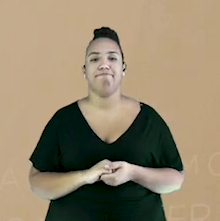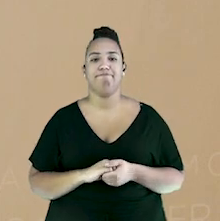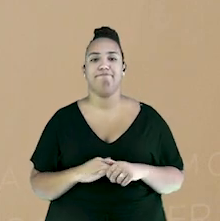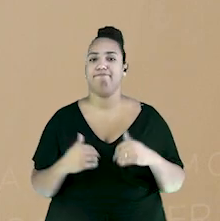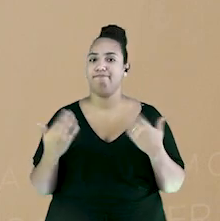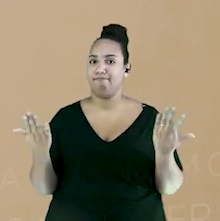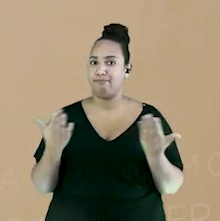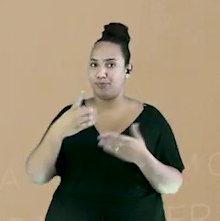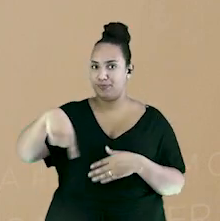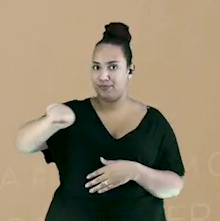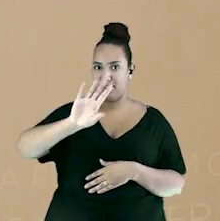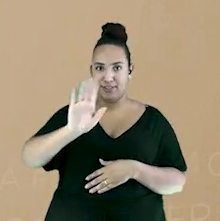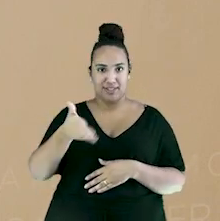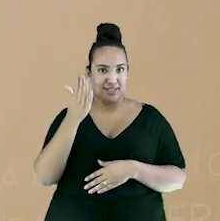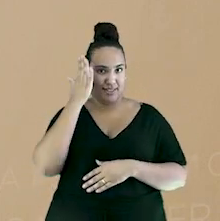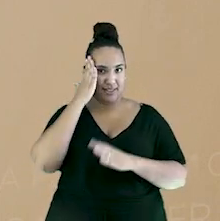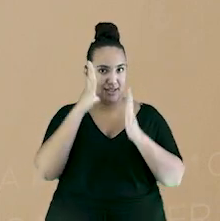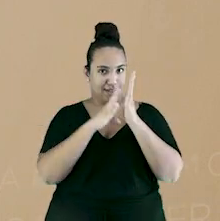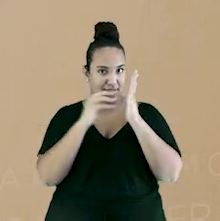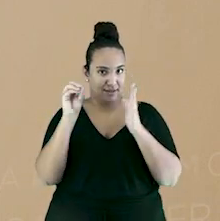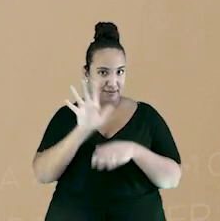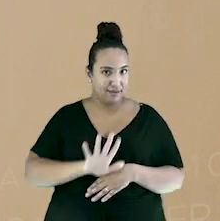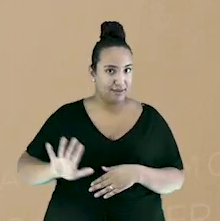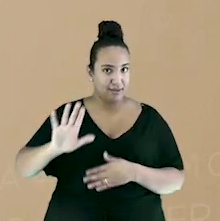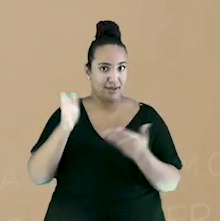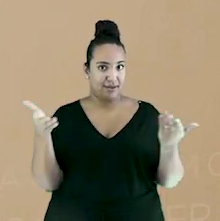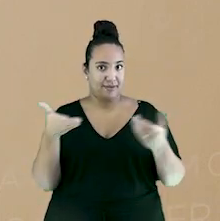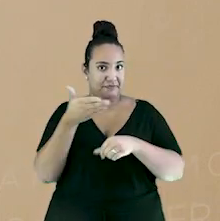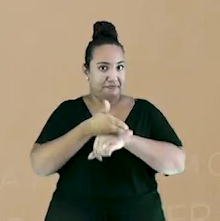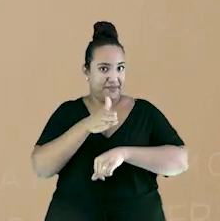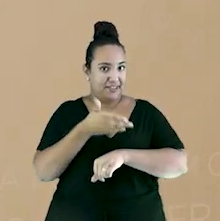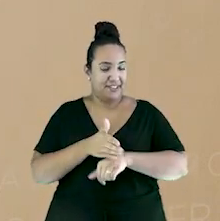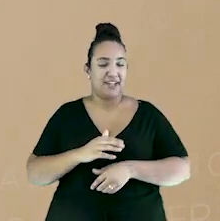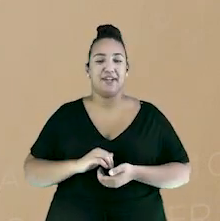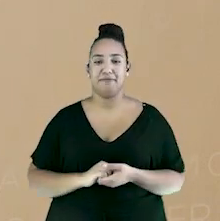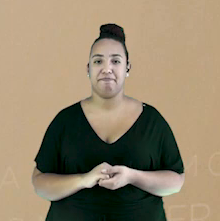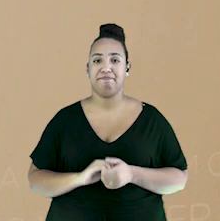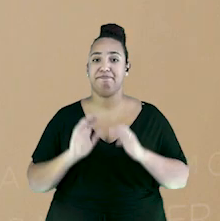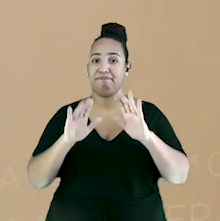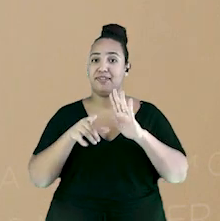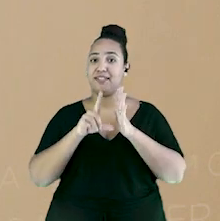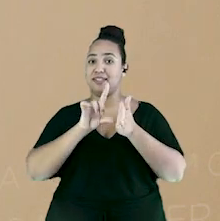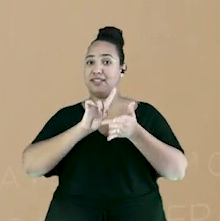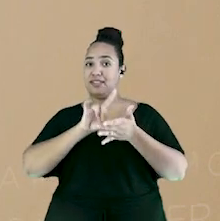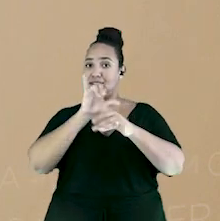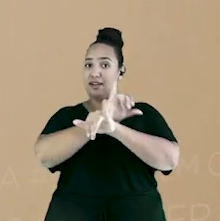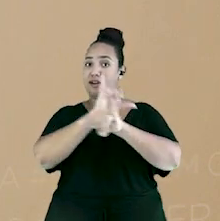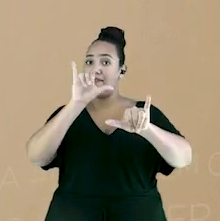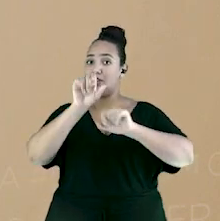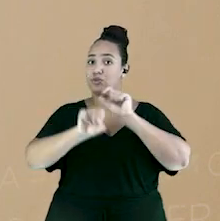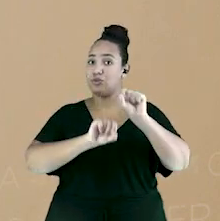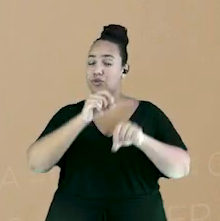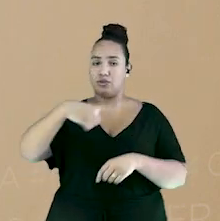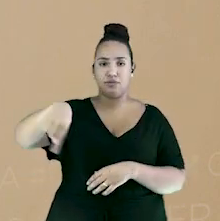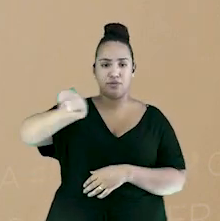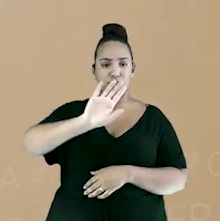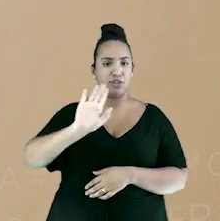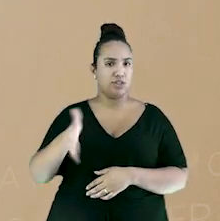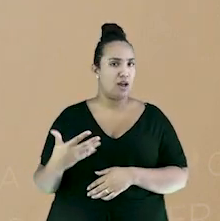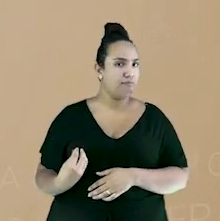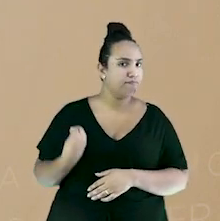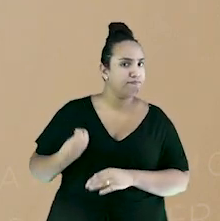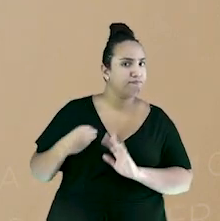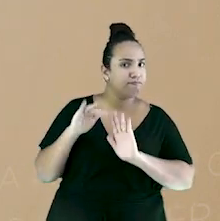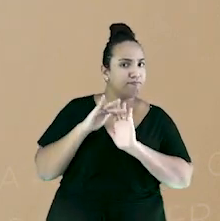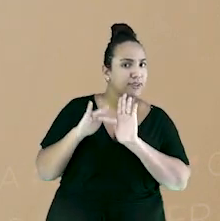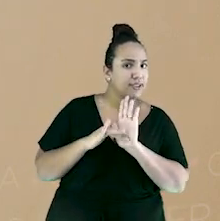Agora que vocês já sabem mais sobre intertextualidade, vamos praticar o que vimos na aula de hoje? Mas antes, um aviso. Vocês já marcaram suas